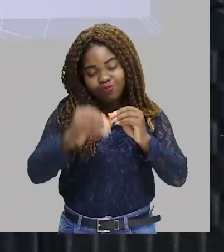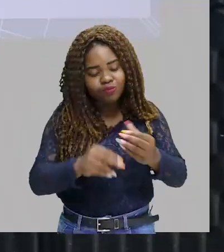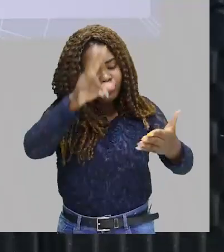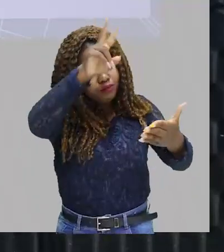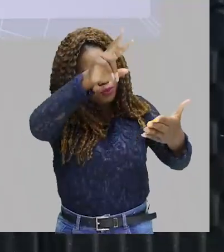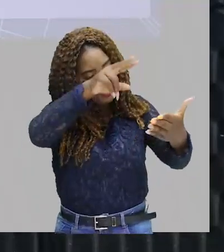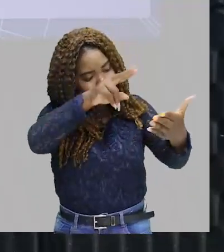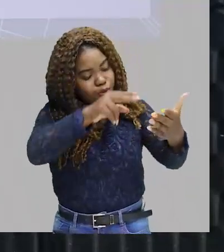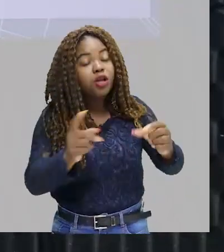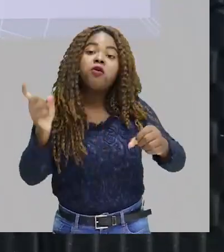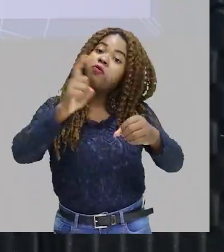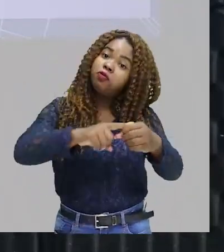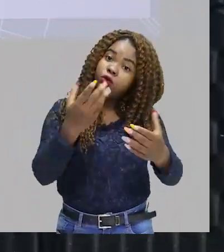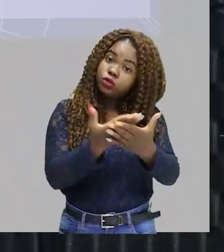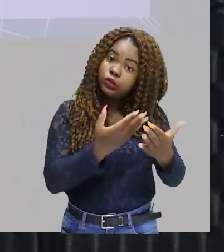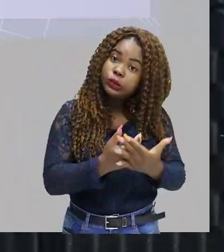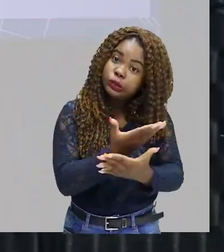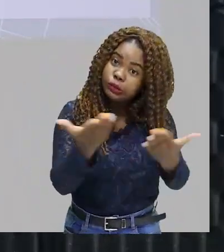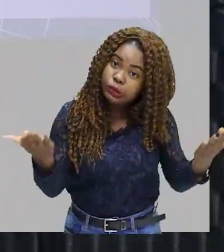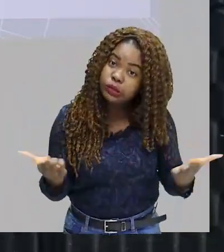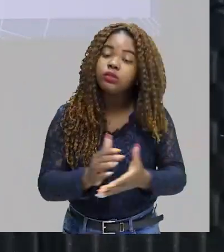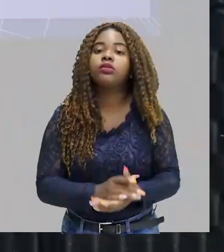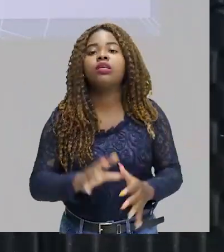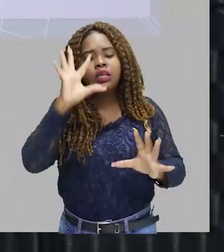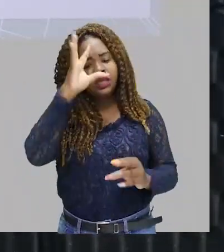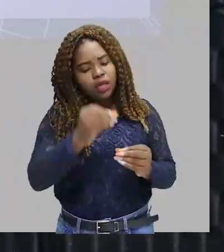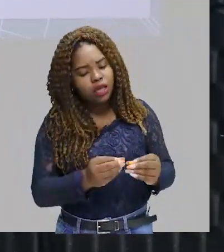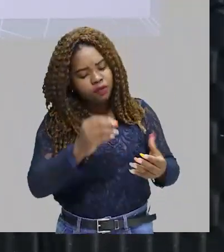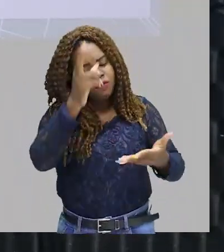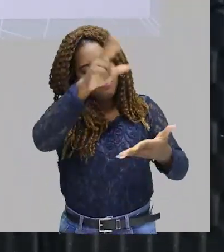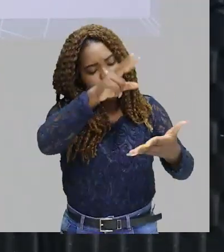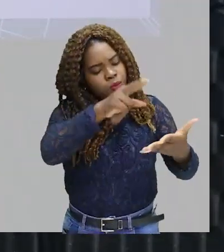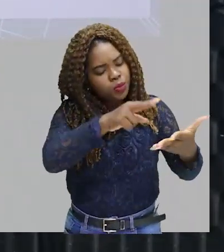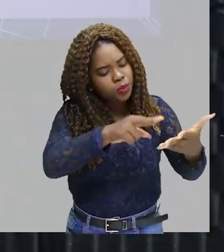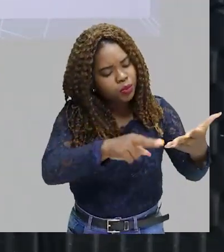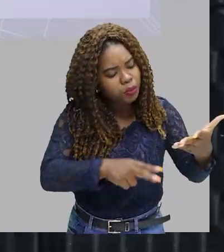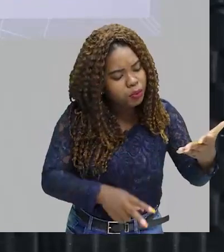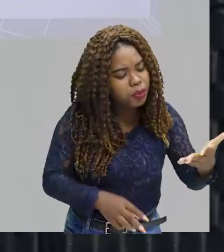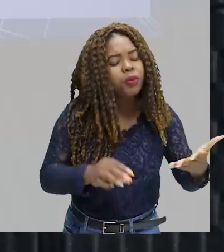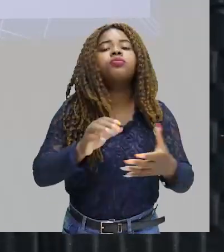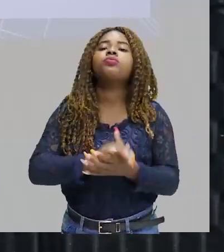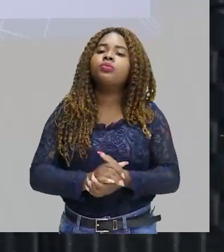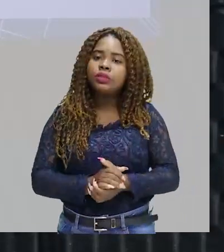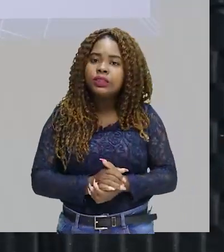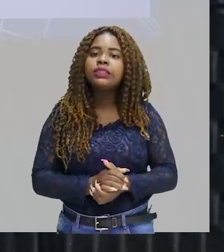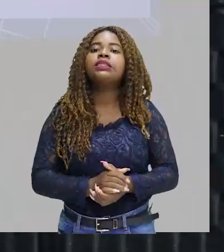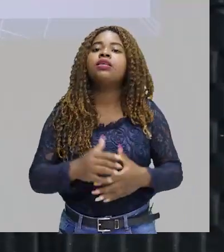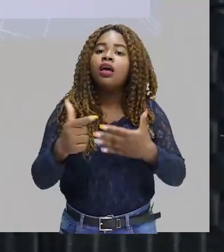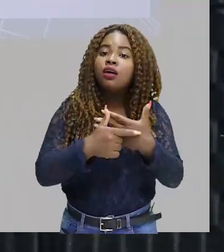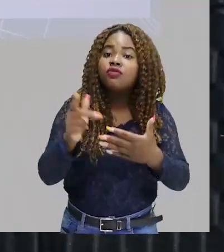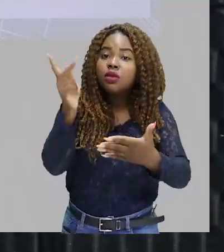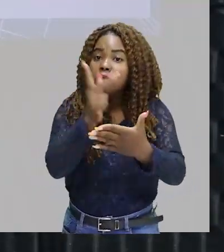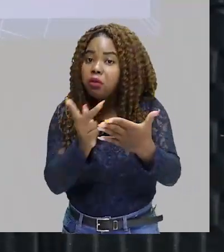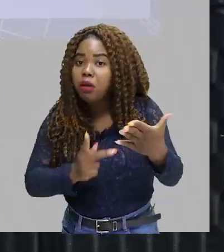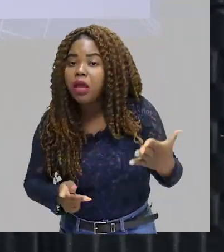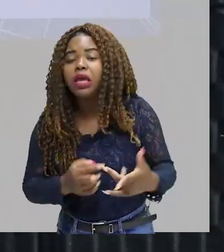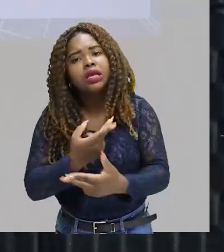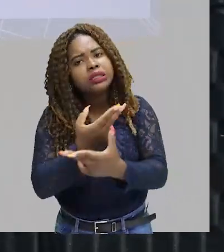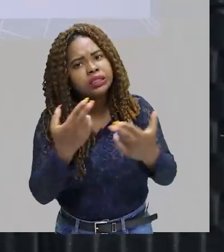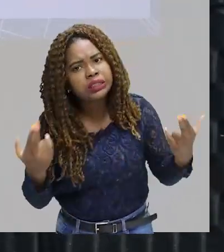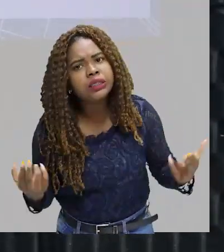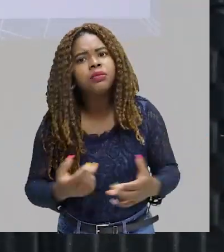Voltem lá nos estudos de vocês e façam uma revisão sobre as funções da linguagem, função metalinguística, a função poética, a